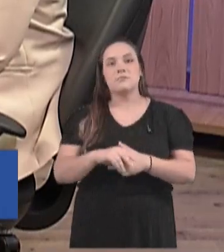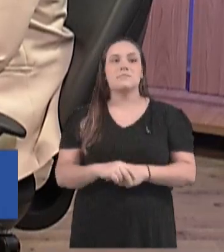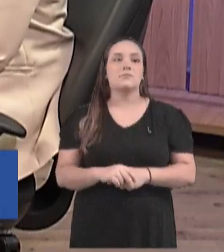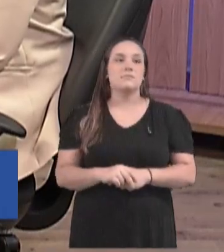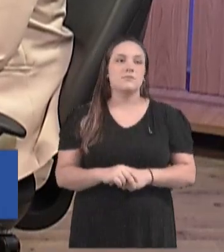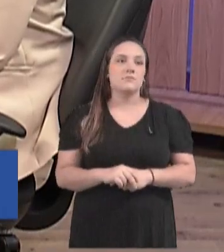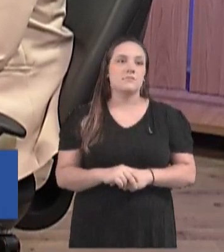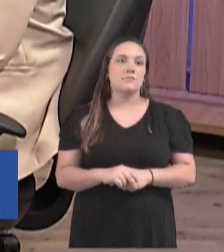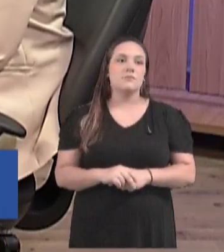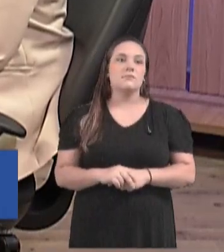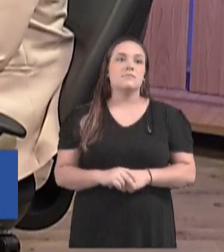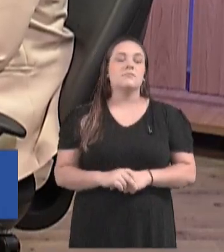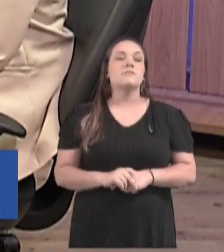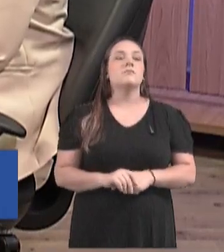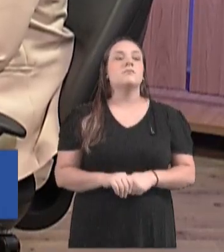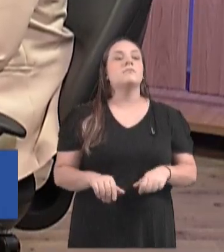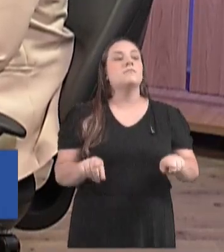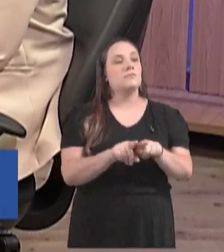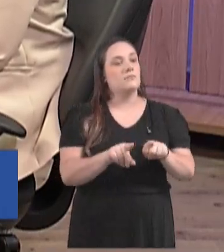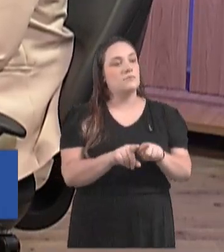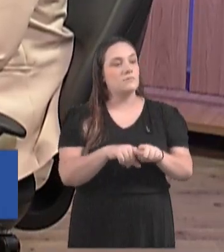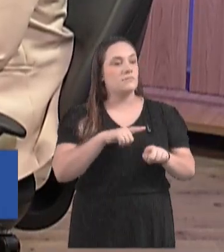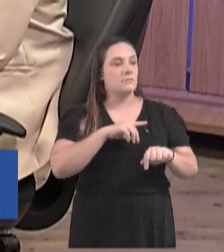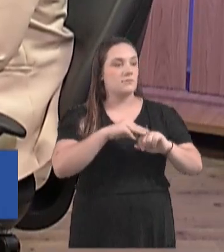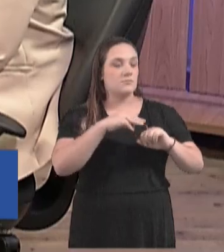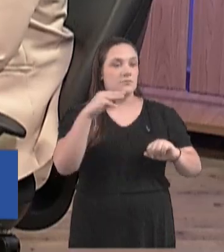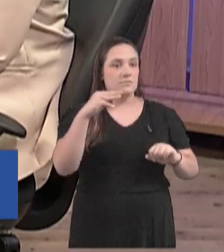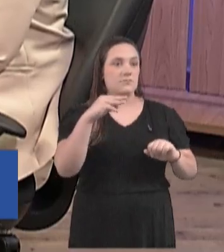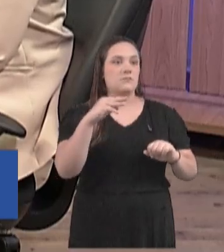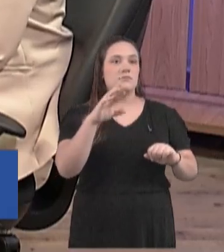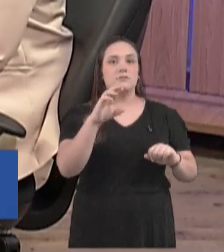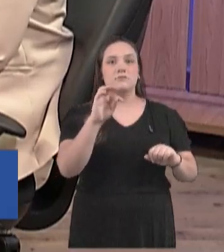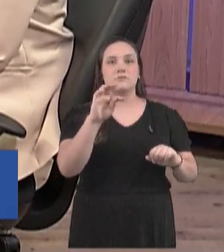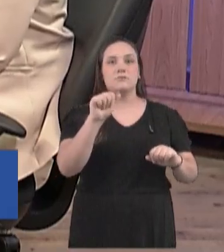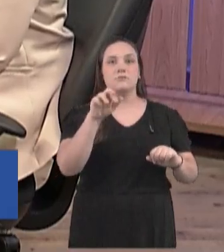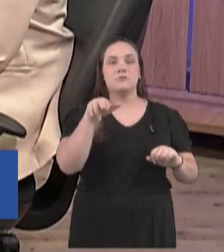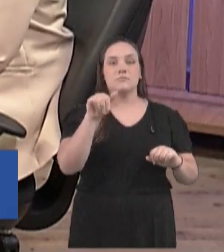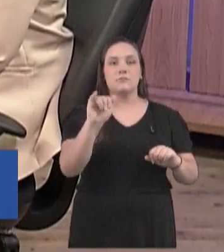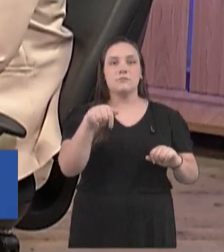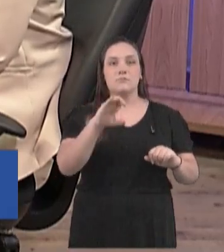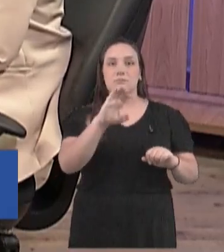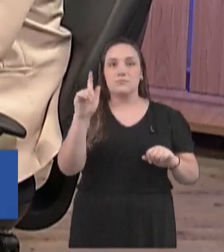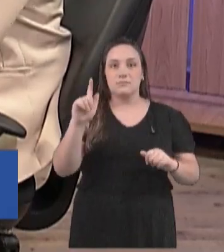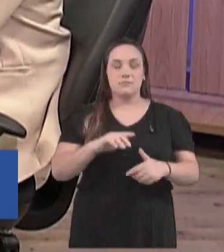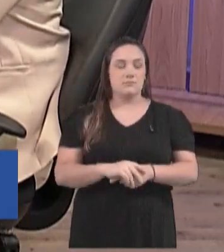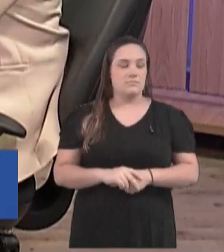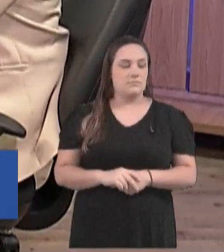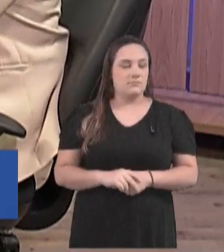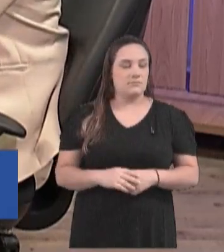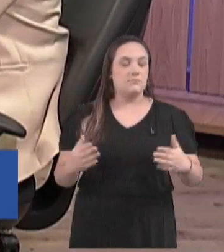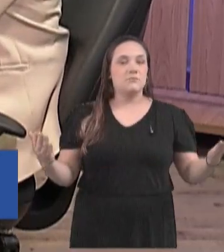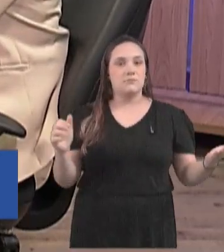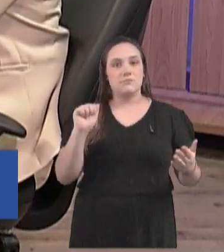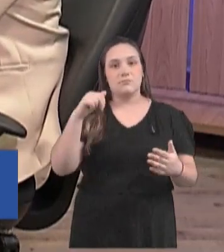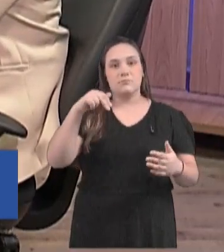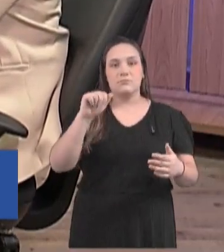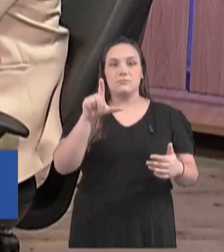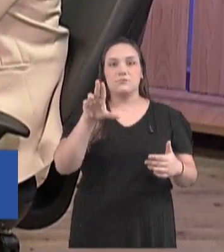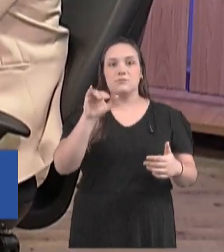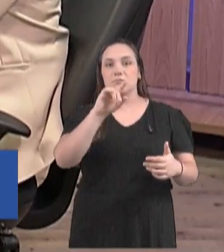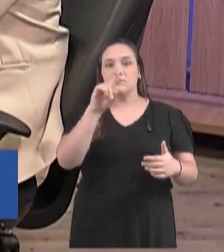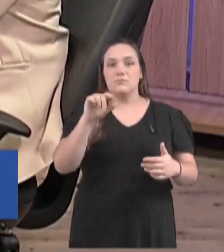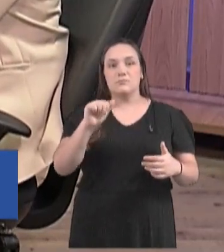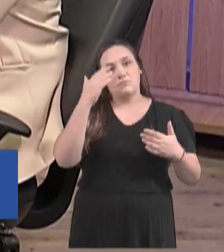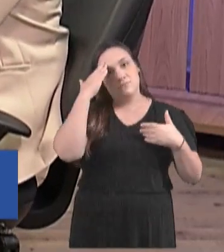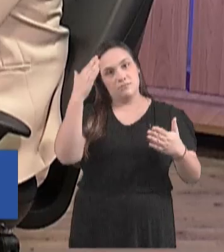mediação da nossa mestra Ana Luísa, mas representando aqui o Rotary de Campo Grande. Ana Luísa, muito obrigado